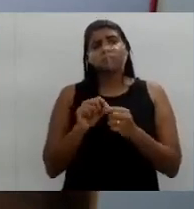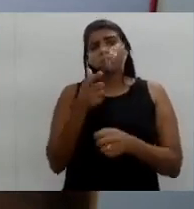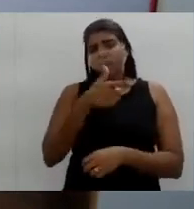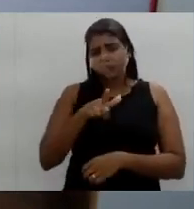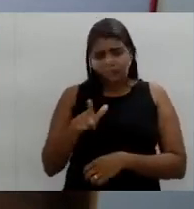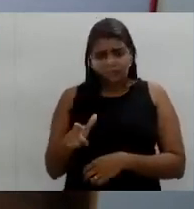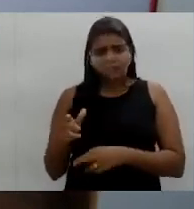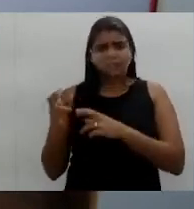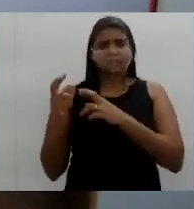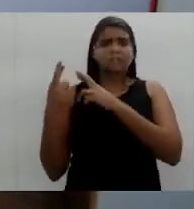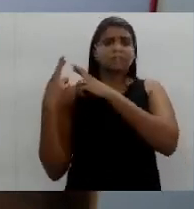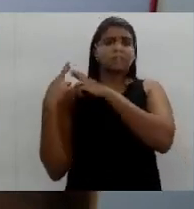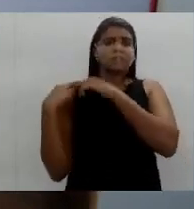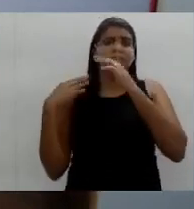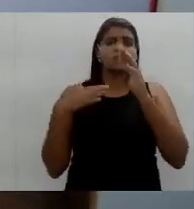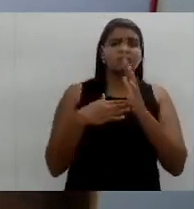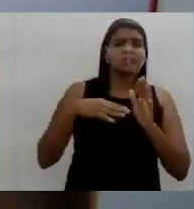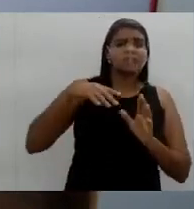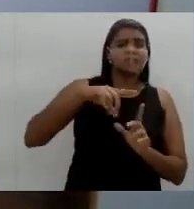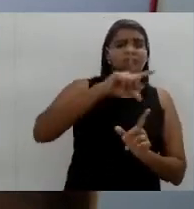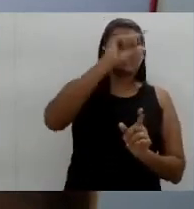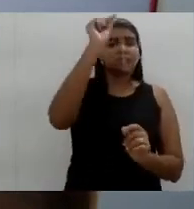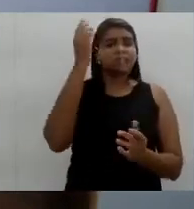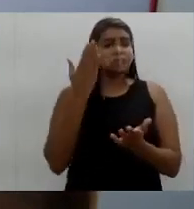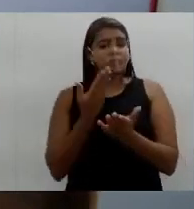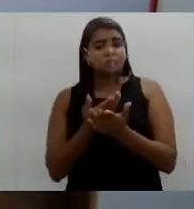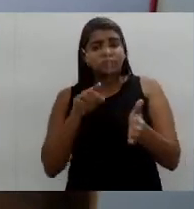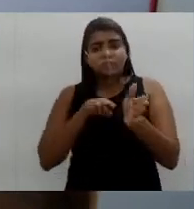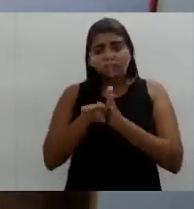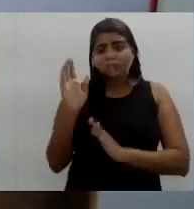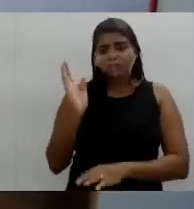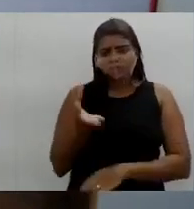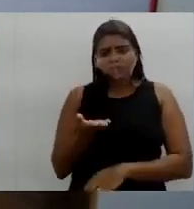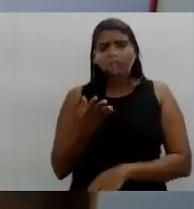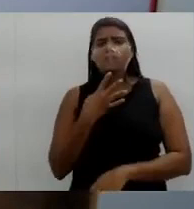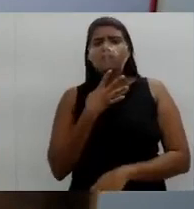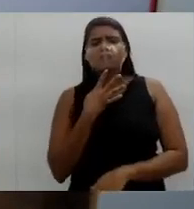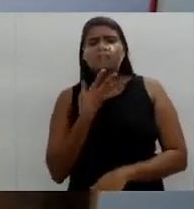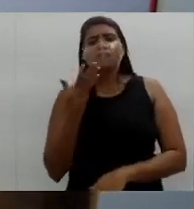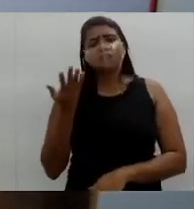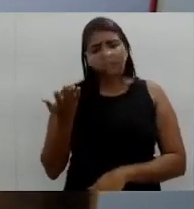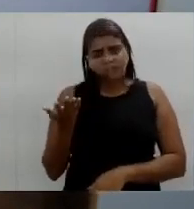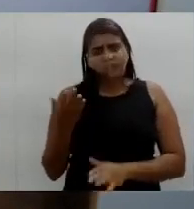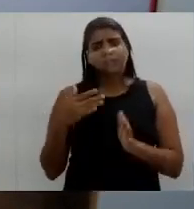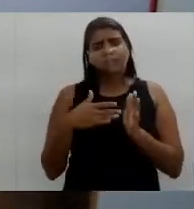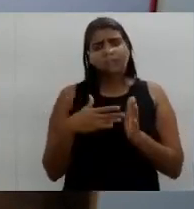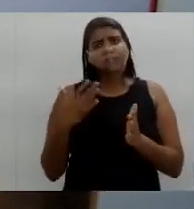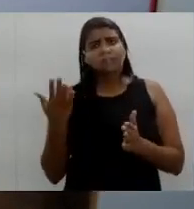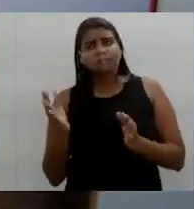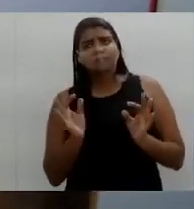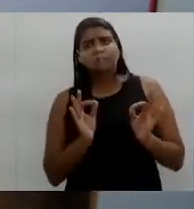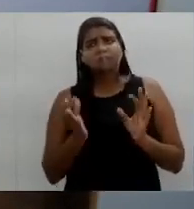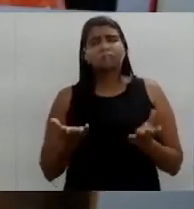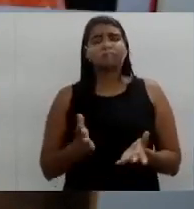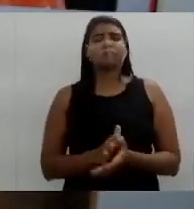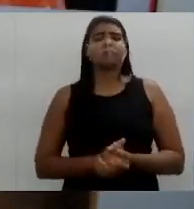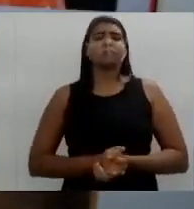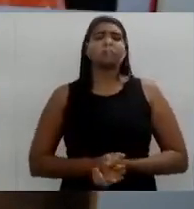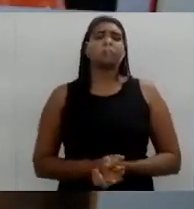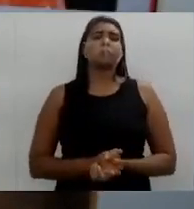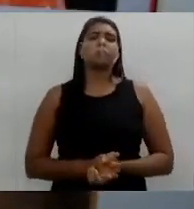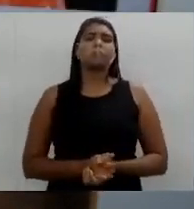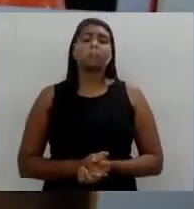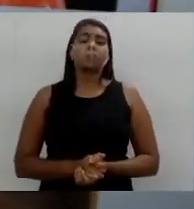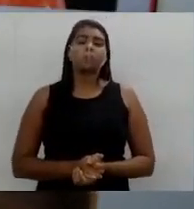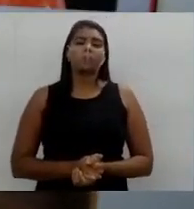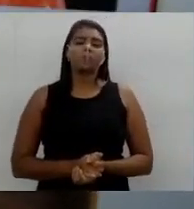outras missões até a Lua para poder estudar aquilo que o homem já conhece até uma certa medida.